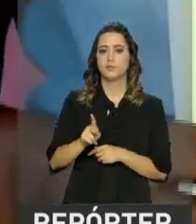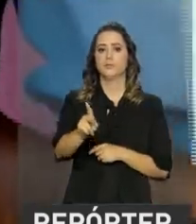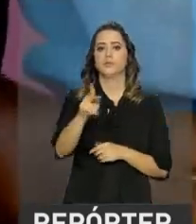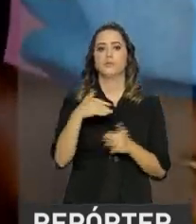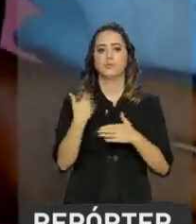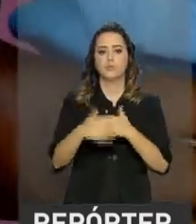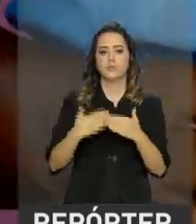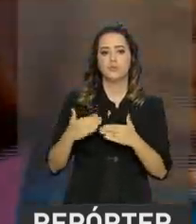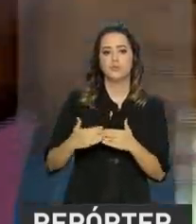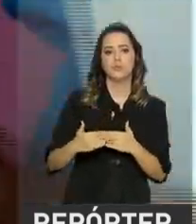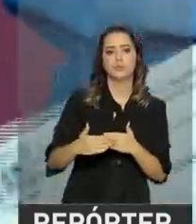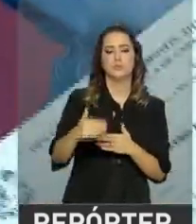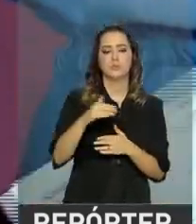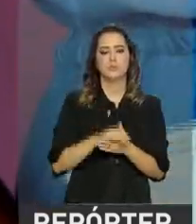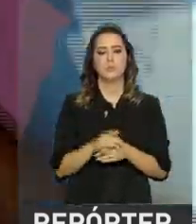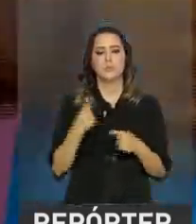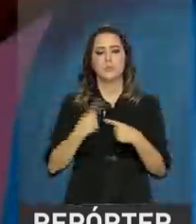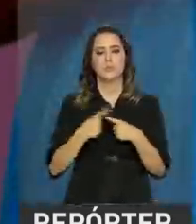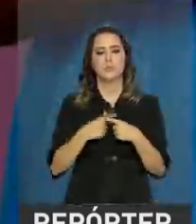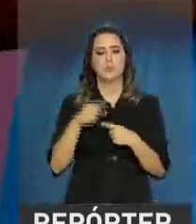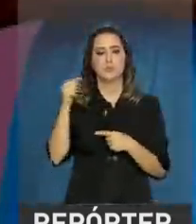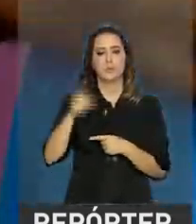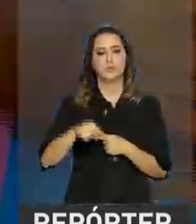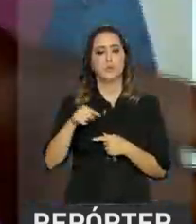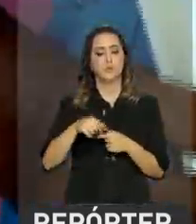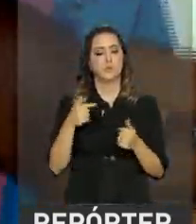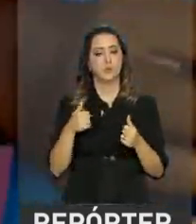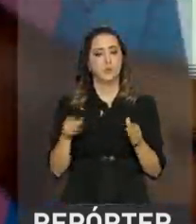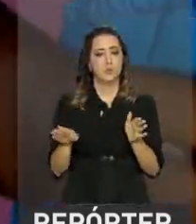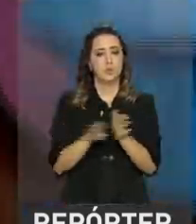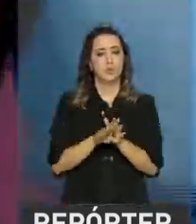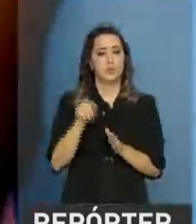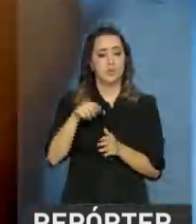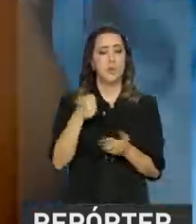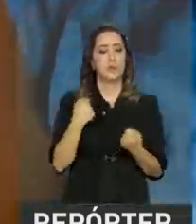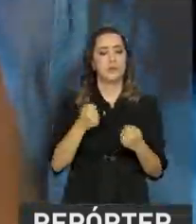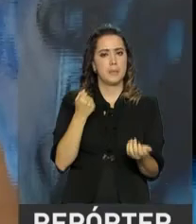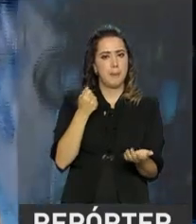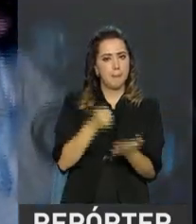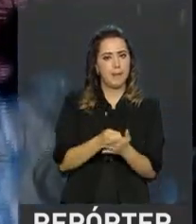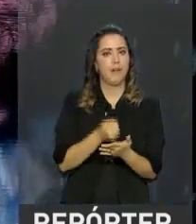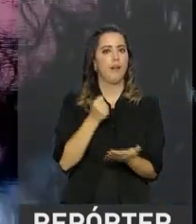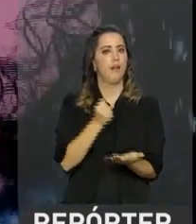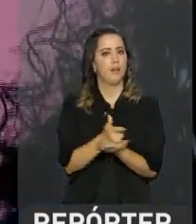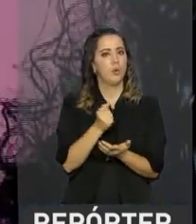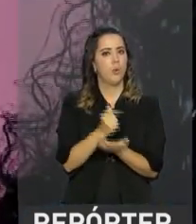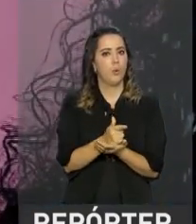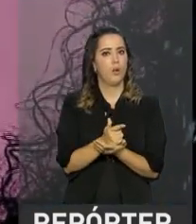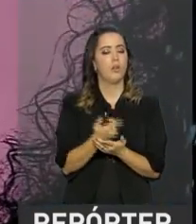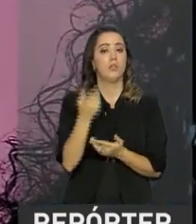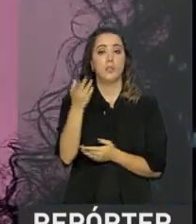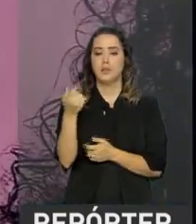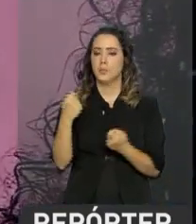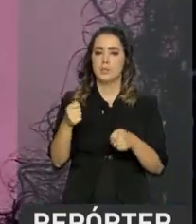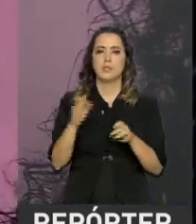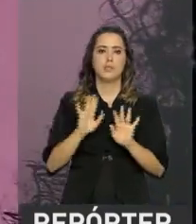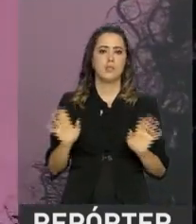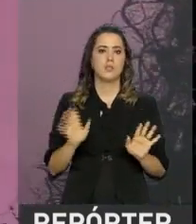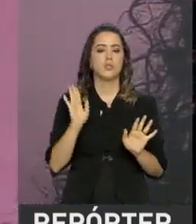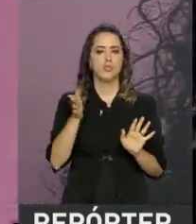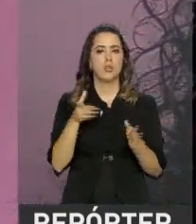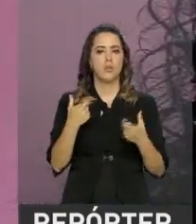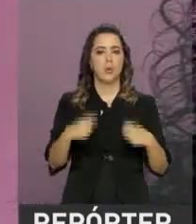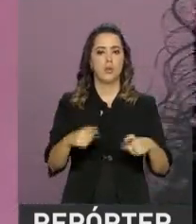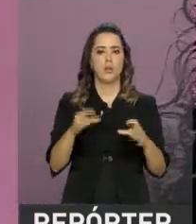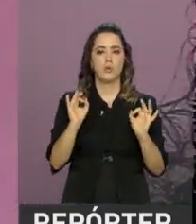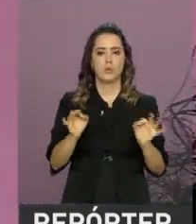mas devido aqui eles porque eu cheguei aqui tive que pagar aluguel eles não vai ter que fazer mais isso eles iam demorar